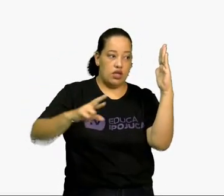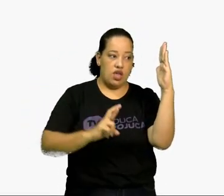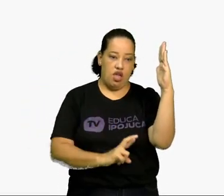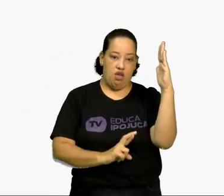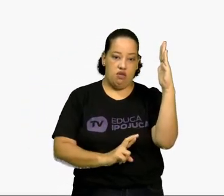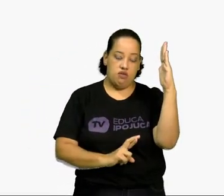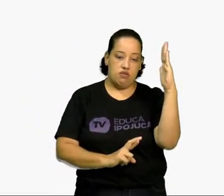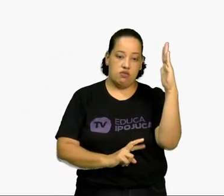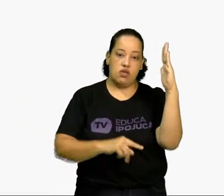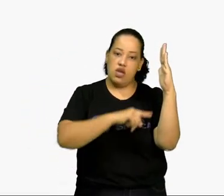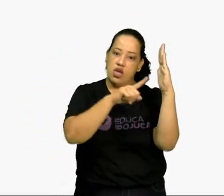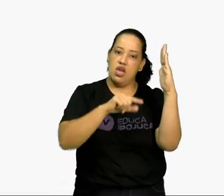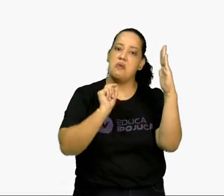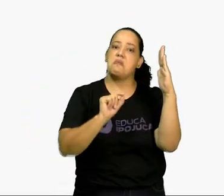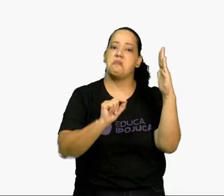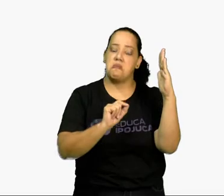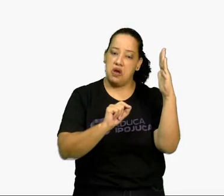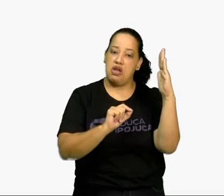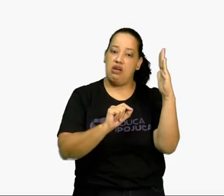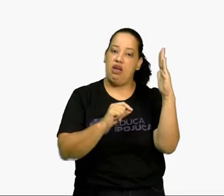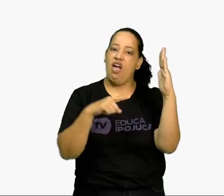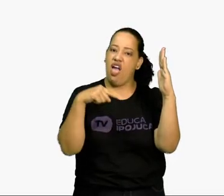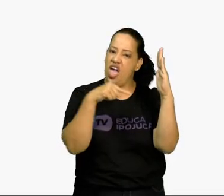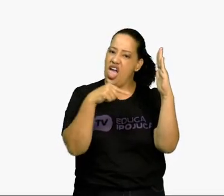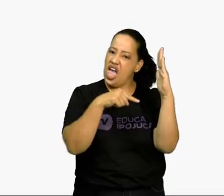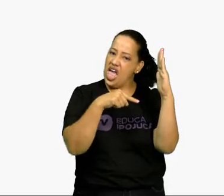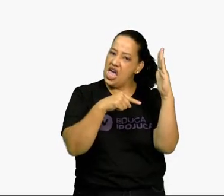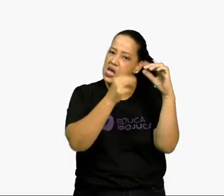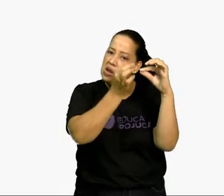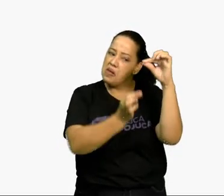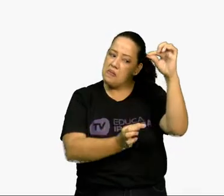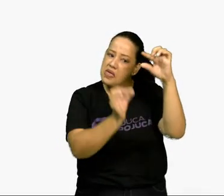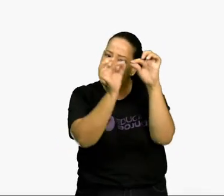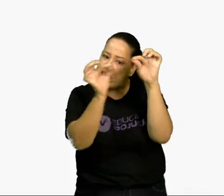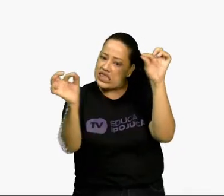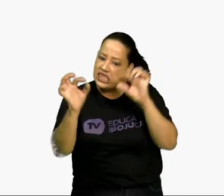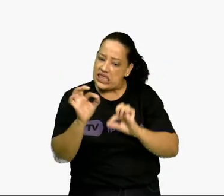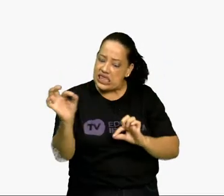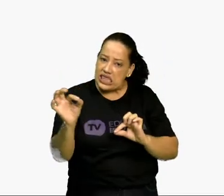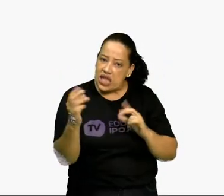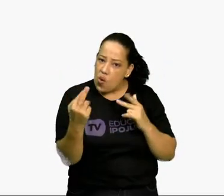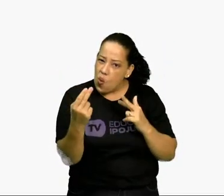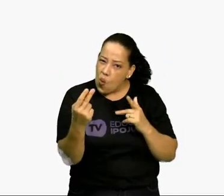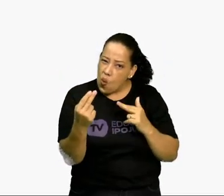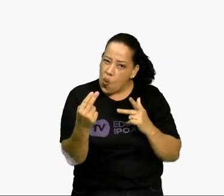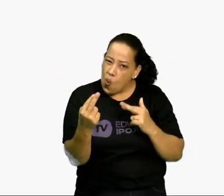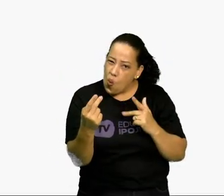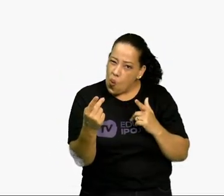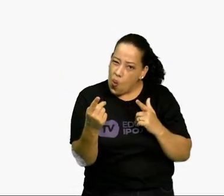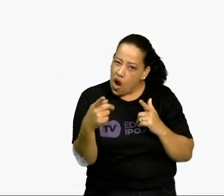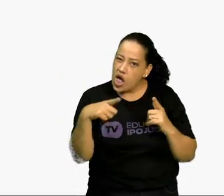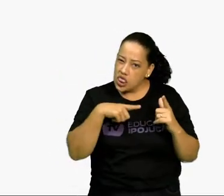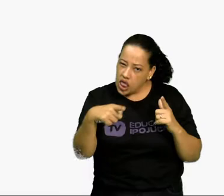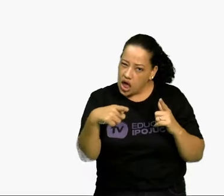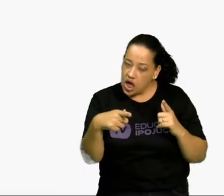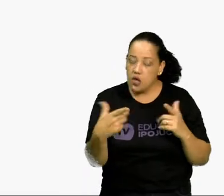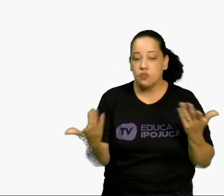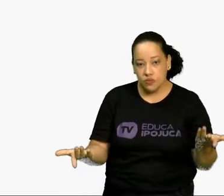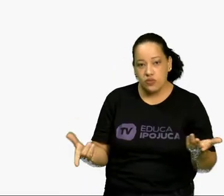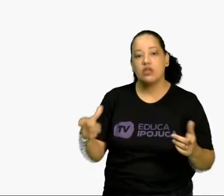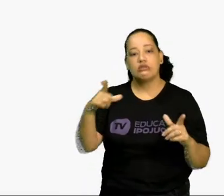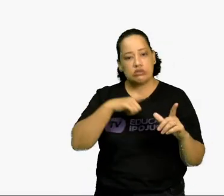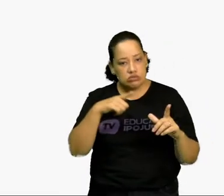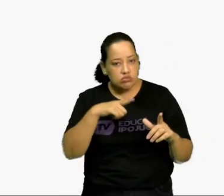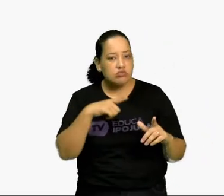Hum será que corrente também eu e tem as mesmas medidas têm as mesmas medidas Note